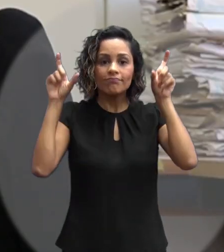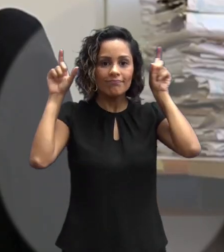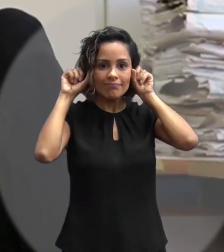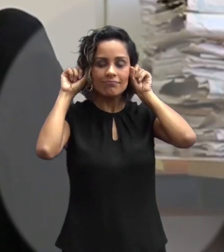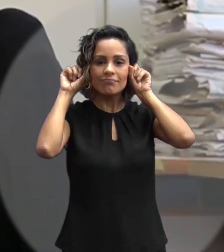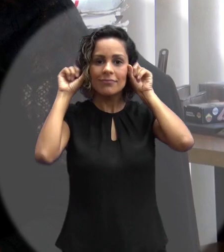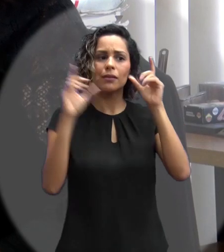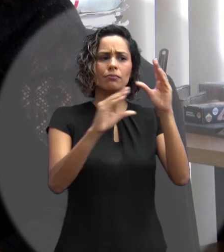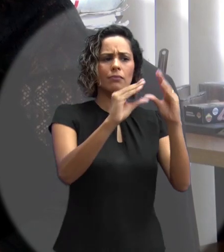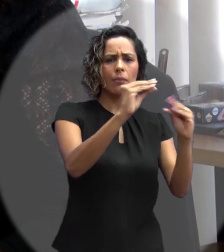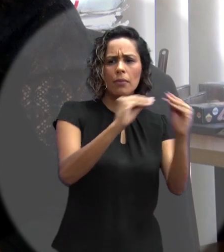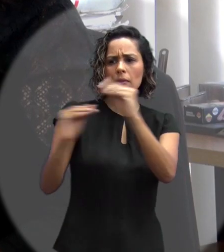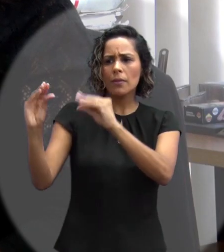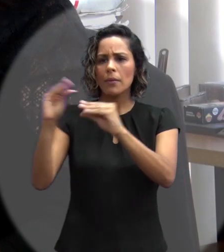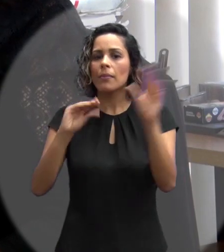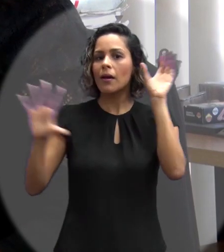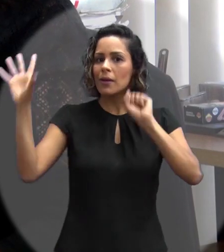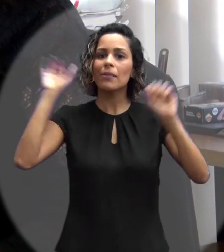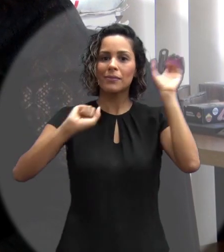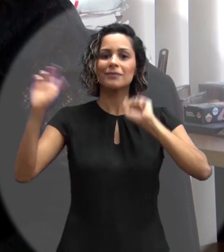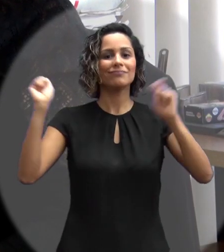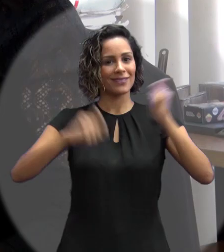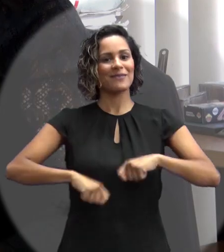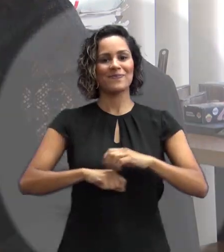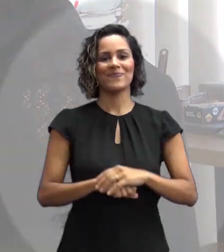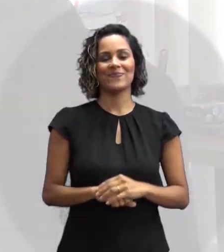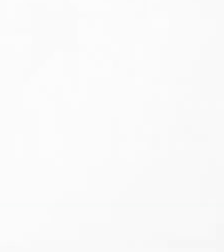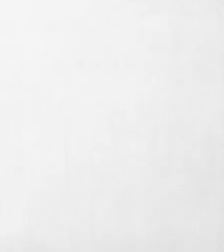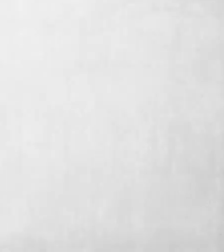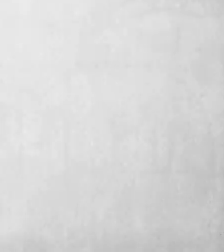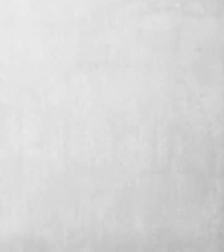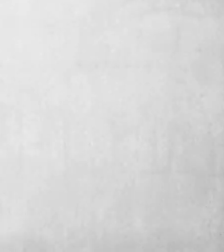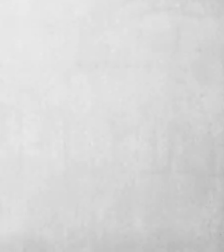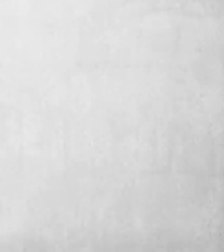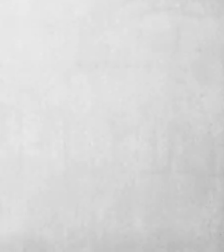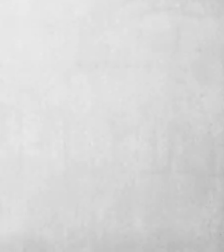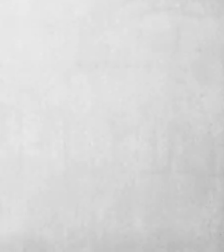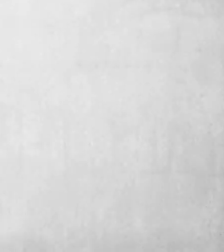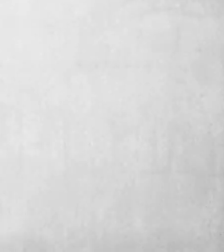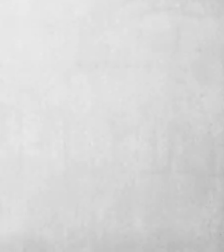aparelhos auditivos. Eles ajudam a entender o que as pessoas falam.